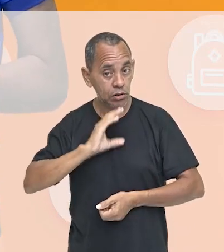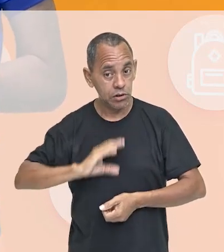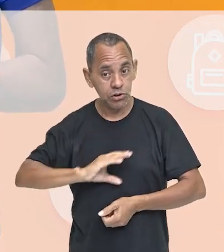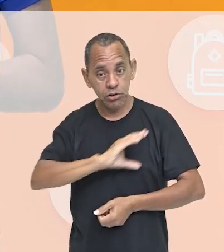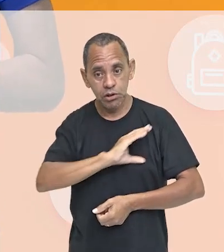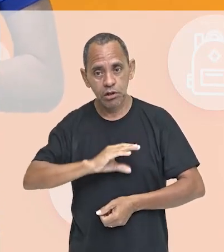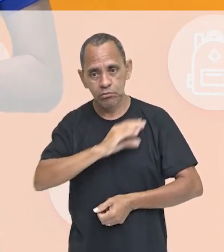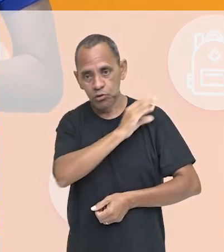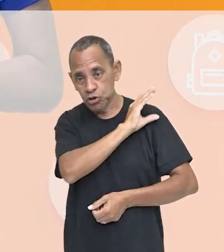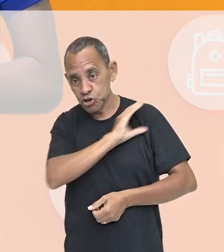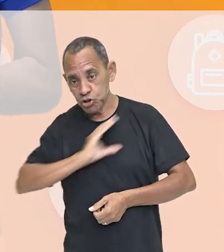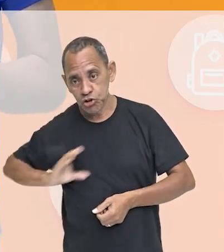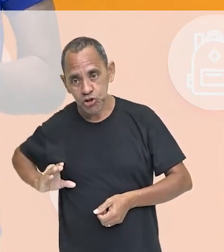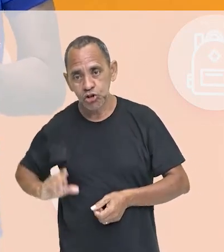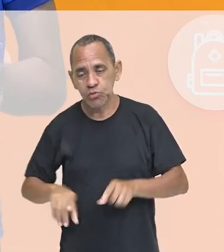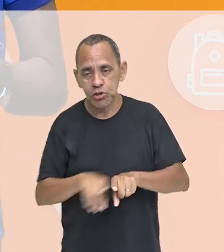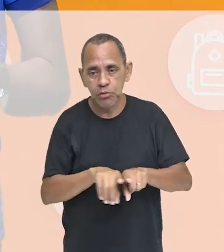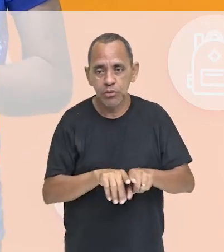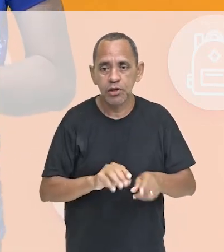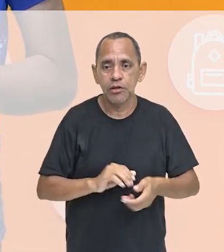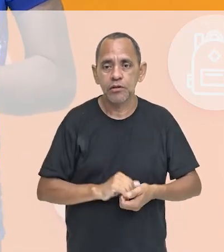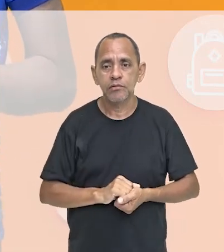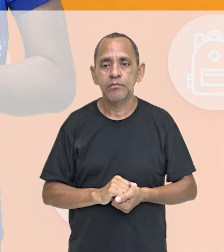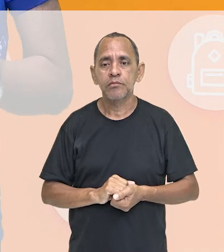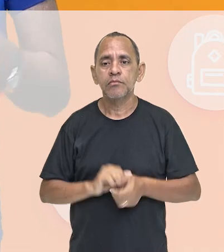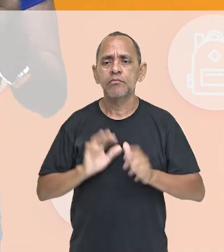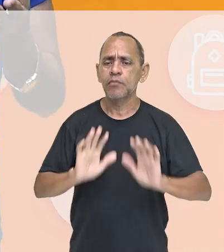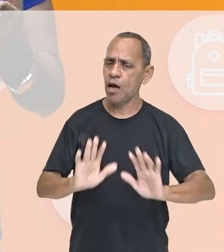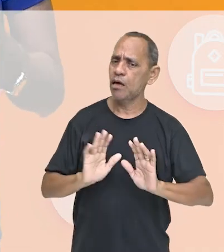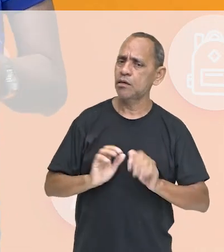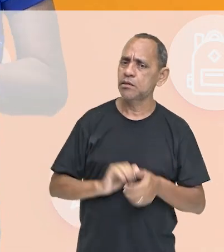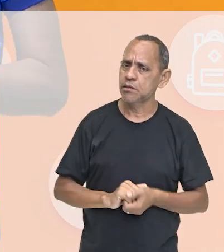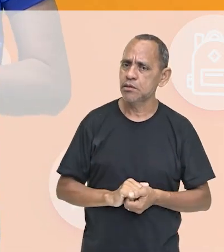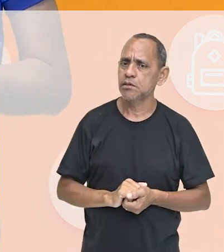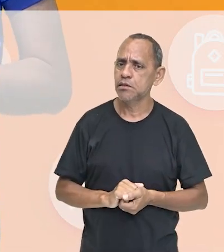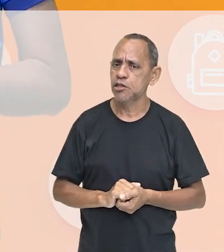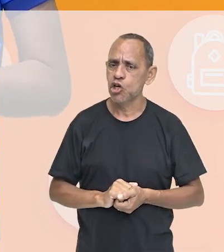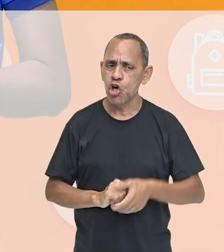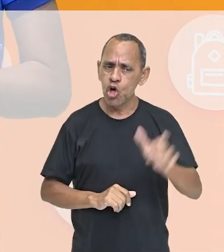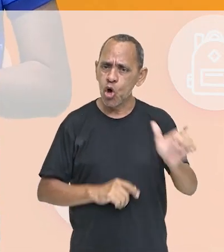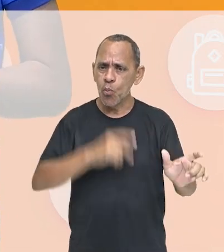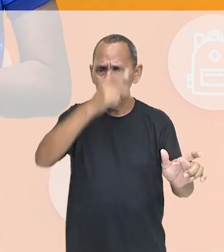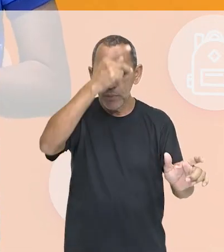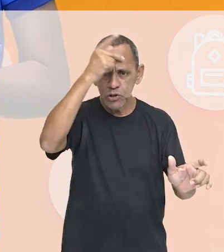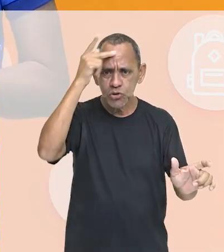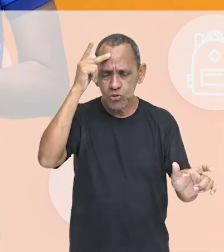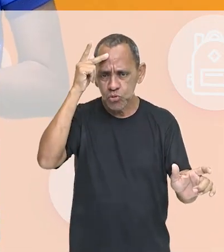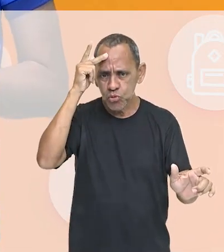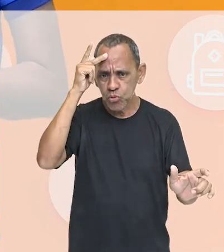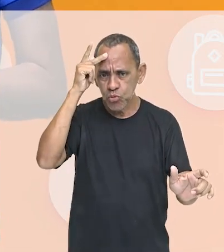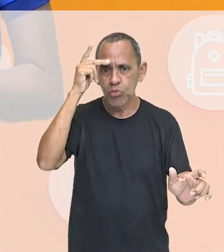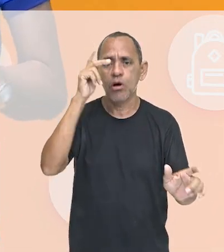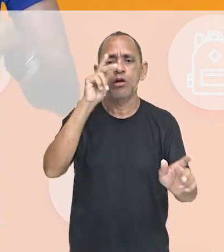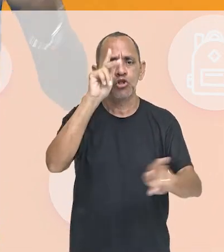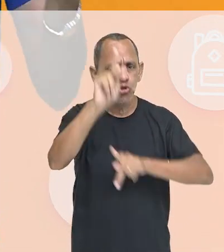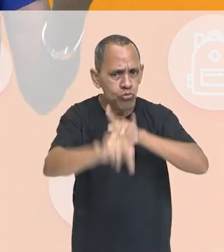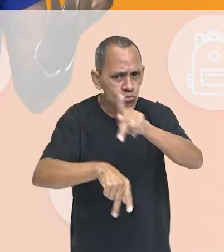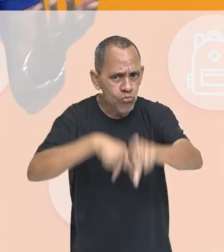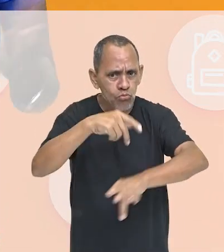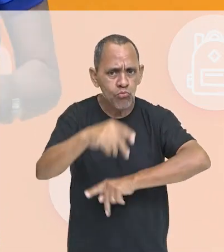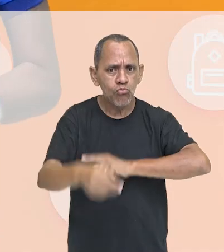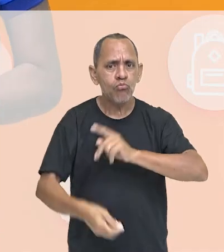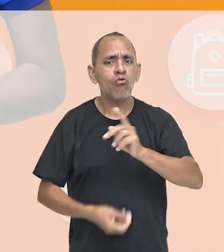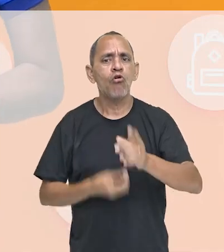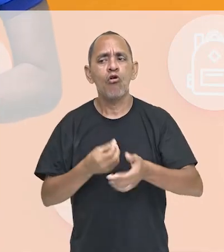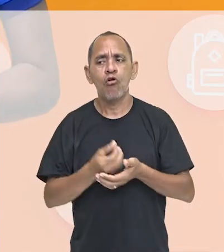tem um valor muito especial. Mas um membro de um povo originário da Amazônia ou